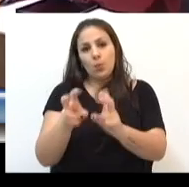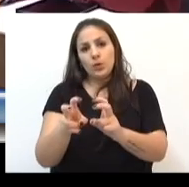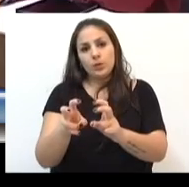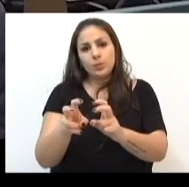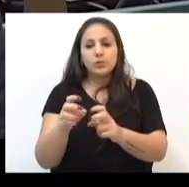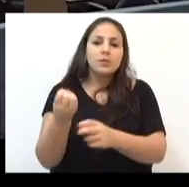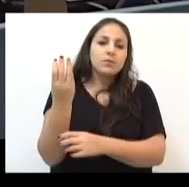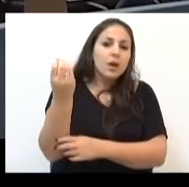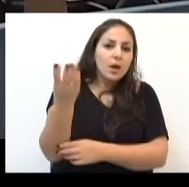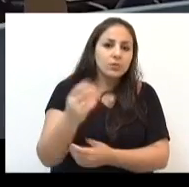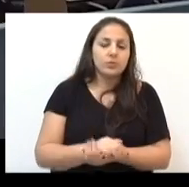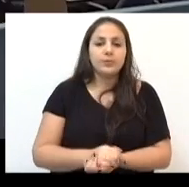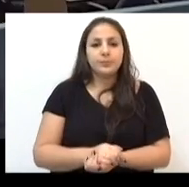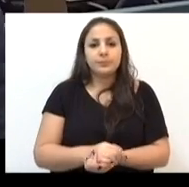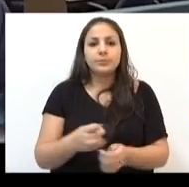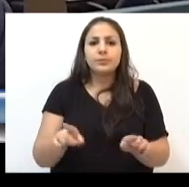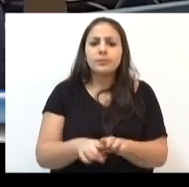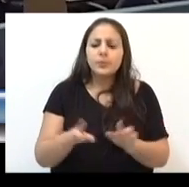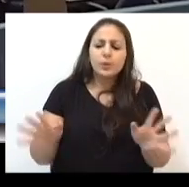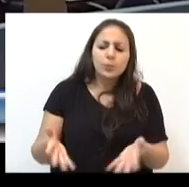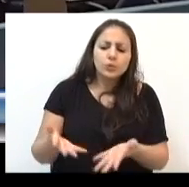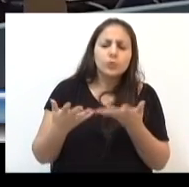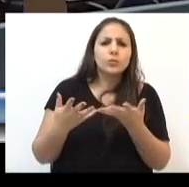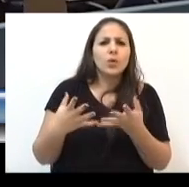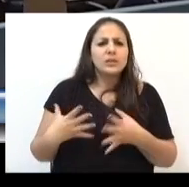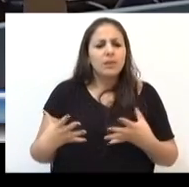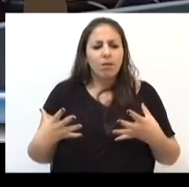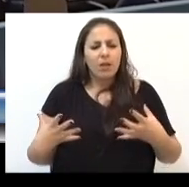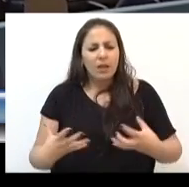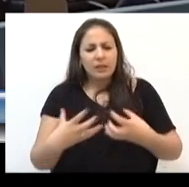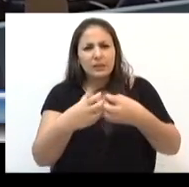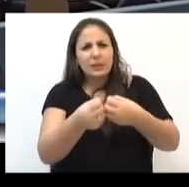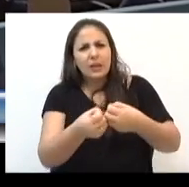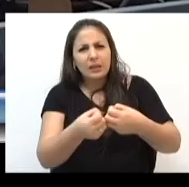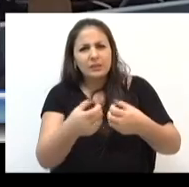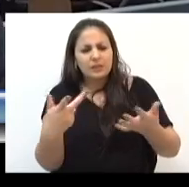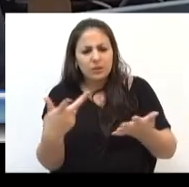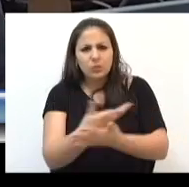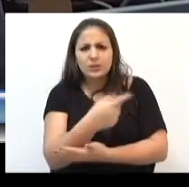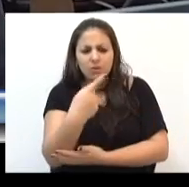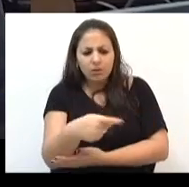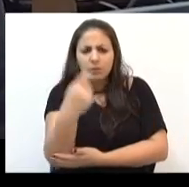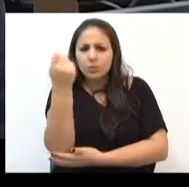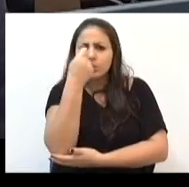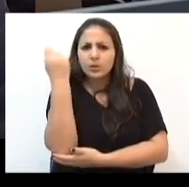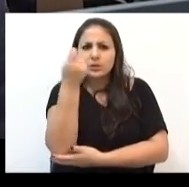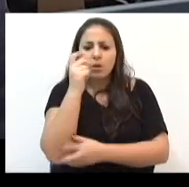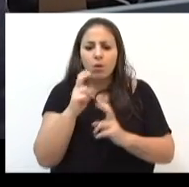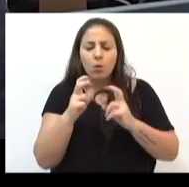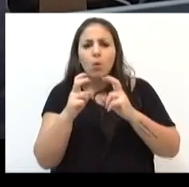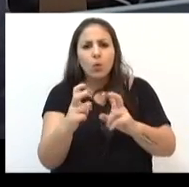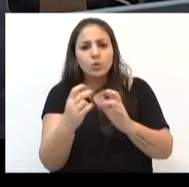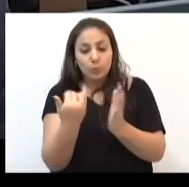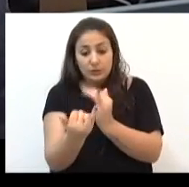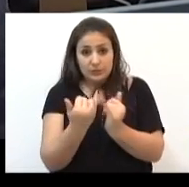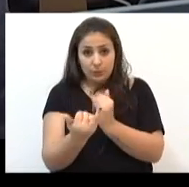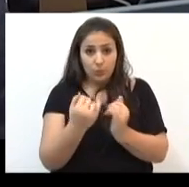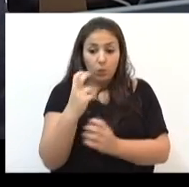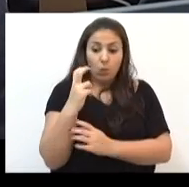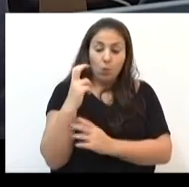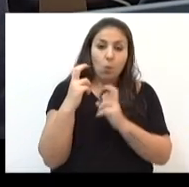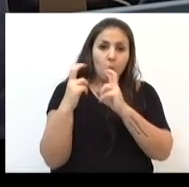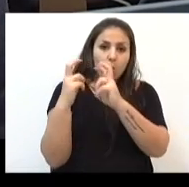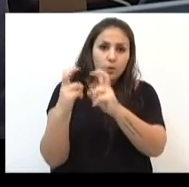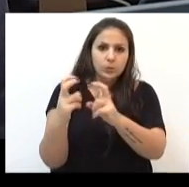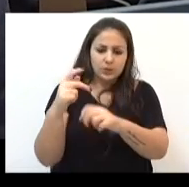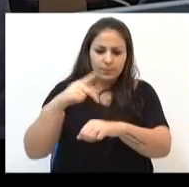intermunicipal. O que nos motivou a criar essa subcomissão foram esses acidentes que ocorreram no Rio Grande do Sul, né, de um ônibus inclusive que saiu aqui de Passo Fundo,